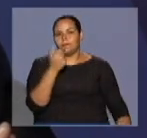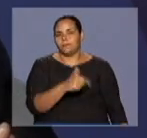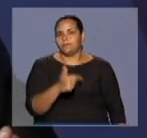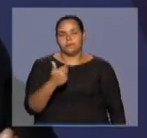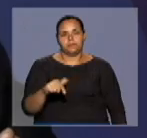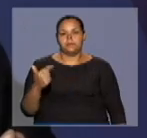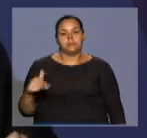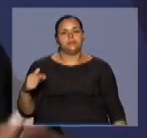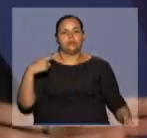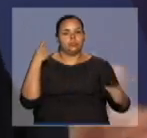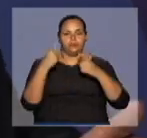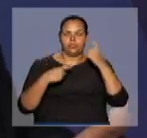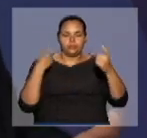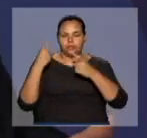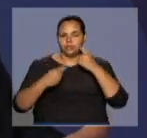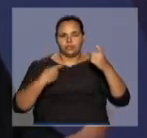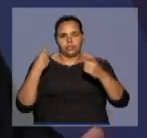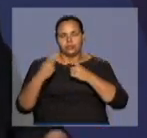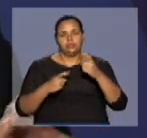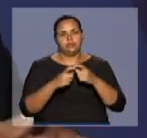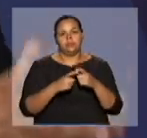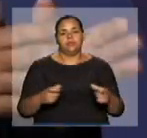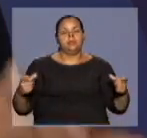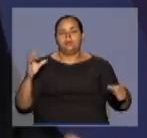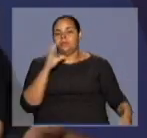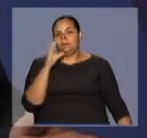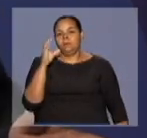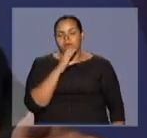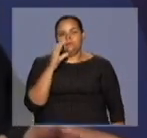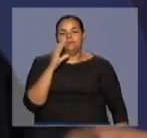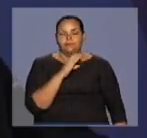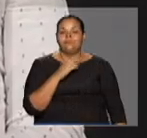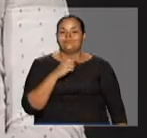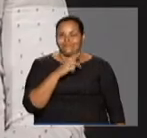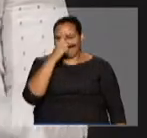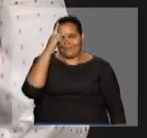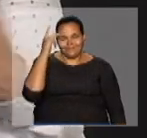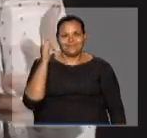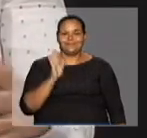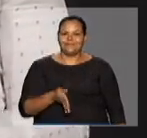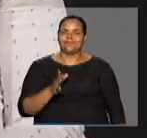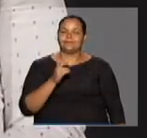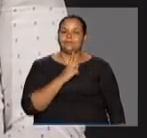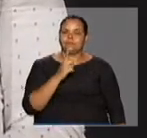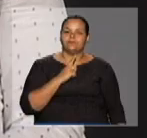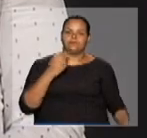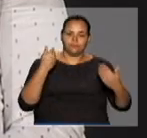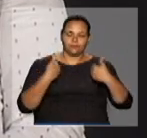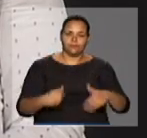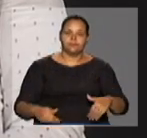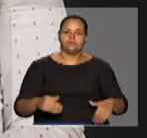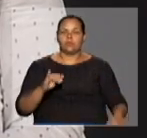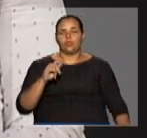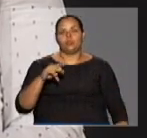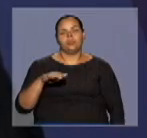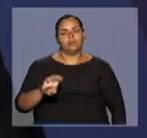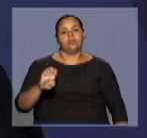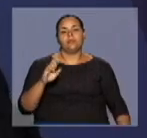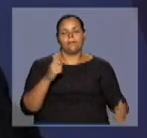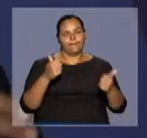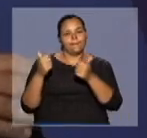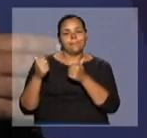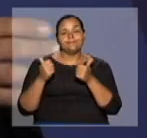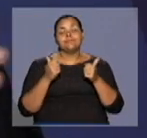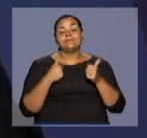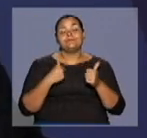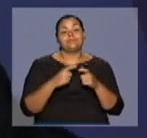termos uma preocupação maior, uma emergência. Já que mais pessoas já vão estar imunes, né? Exato.